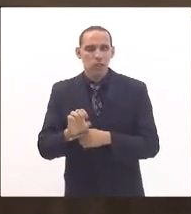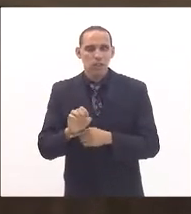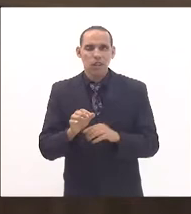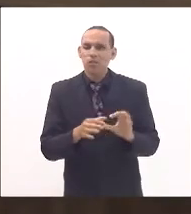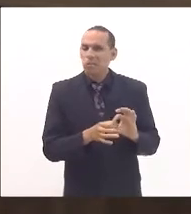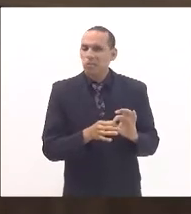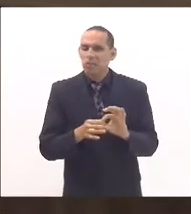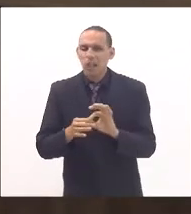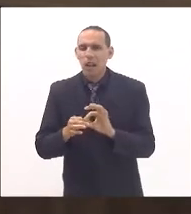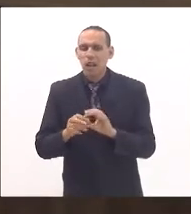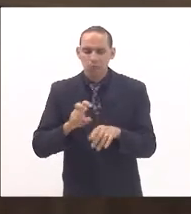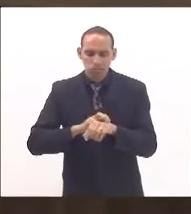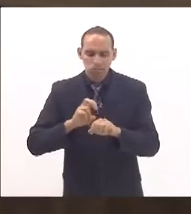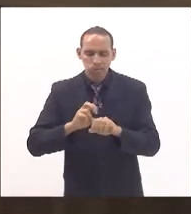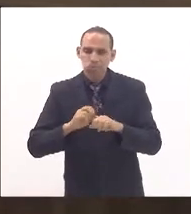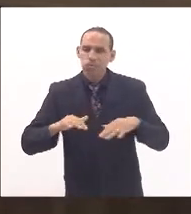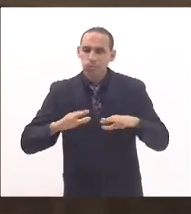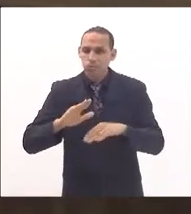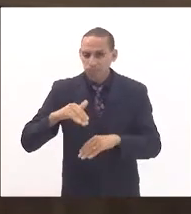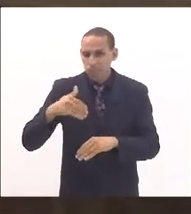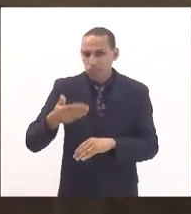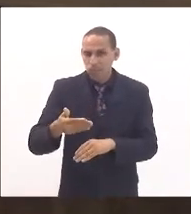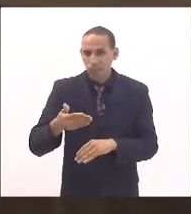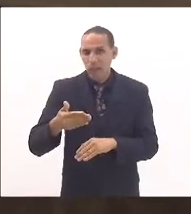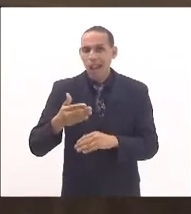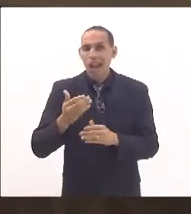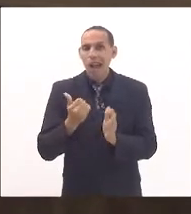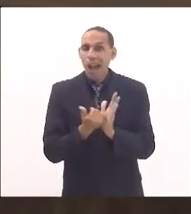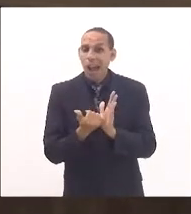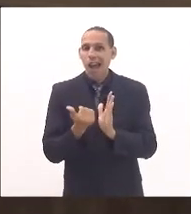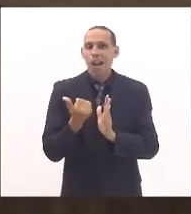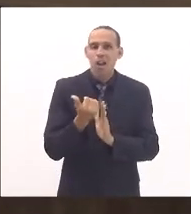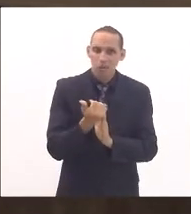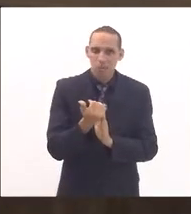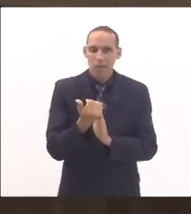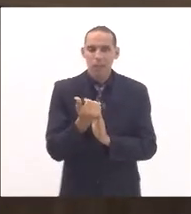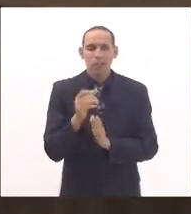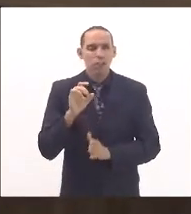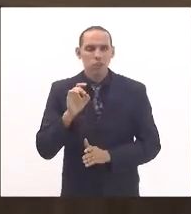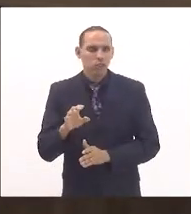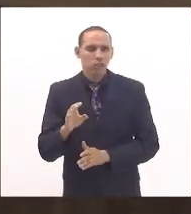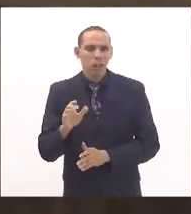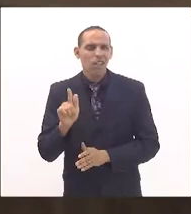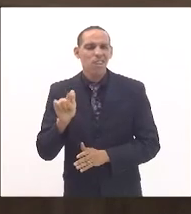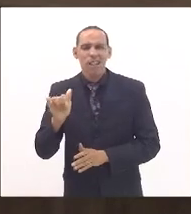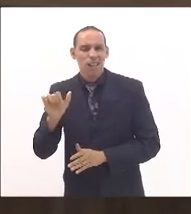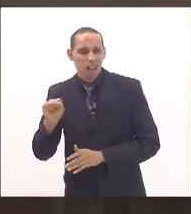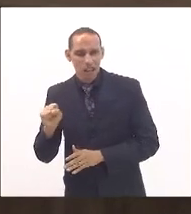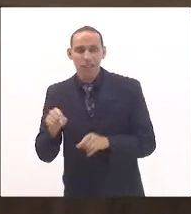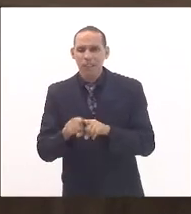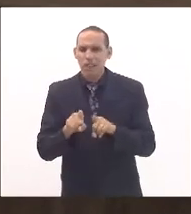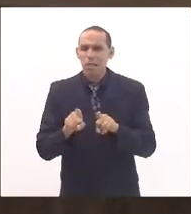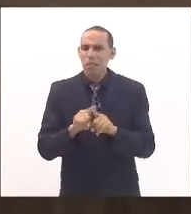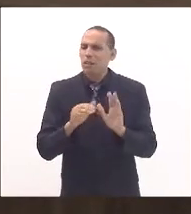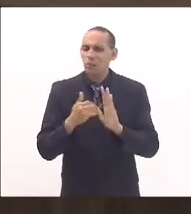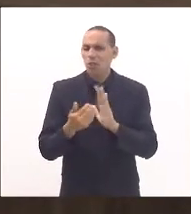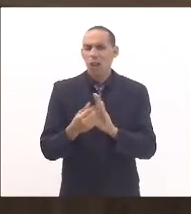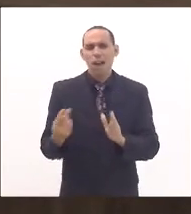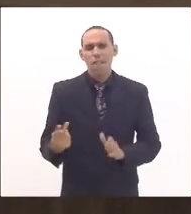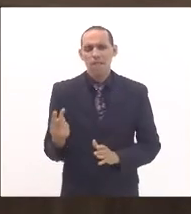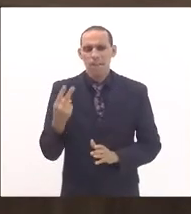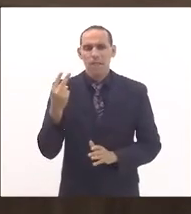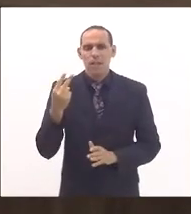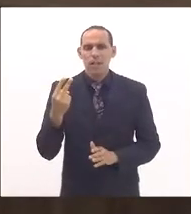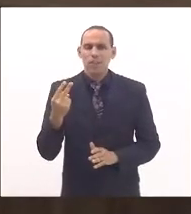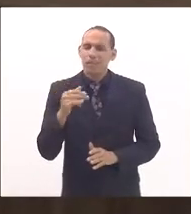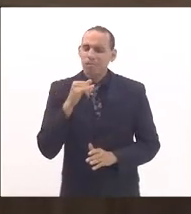contexto pós-pandemia, e acrescer não apenas o valor da metade do botijão, mas do valor na integralidade, que, infelizmente,